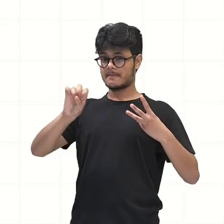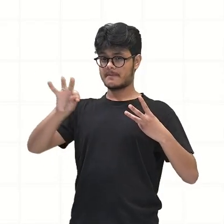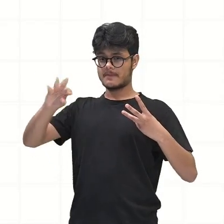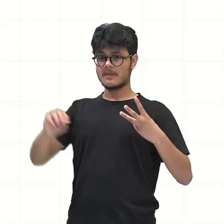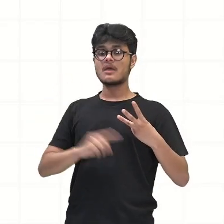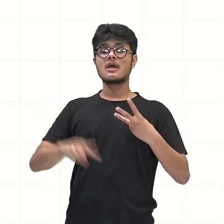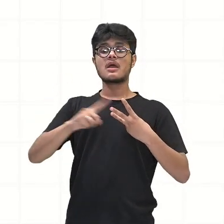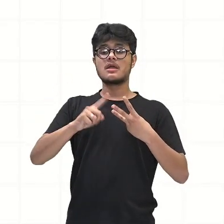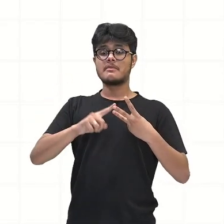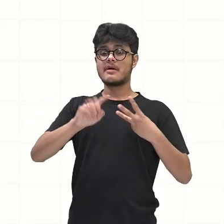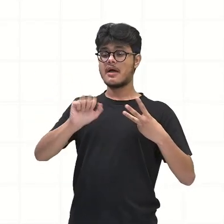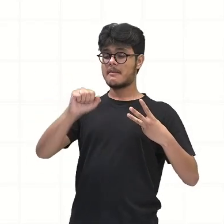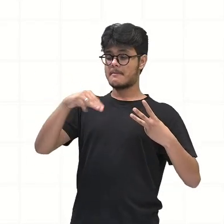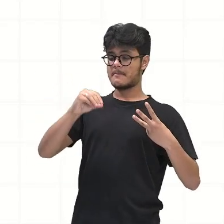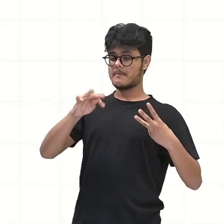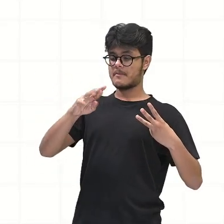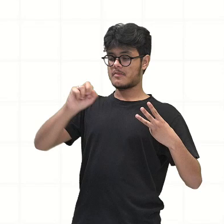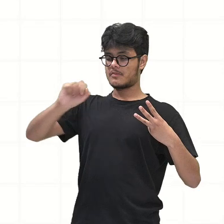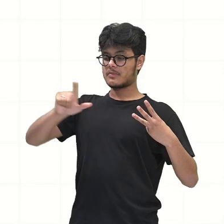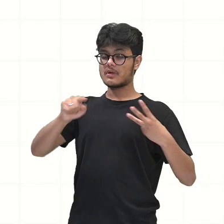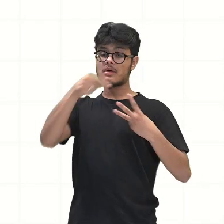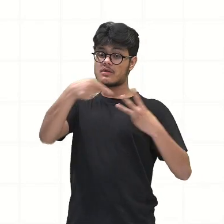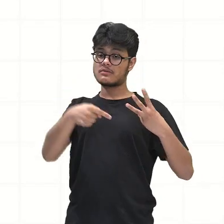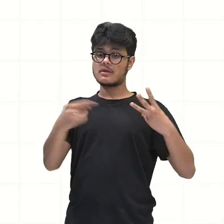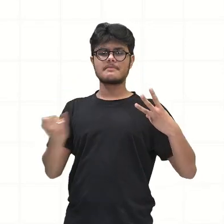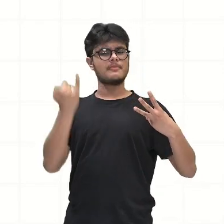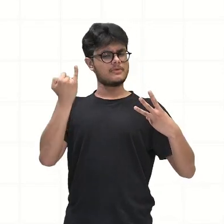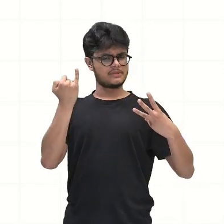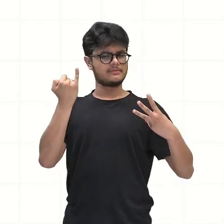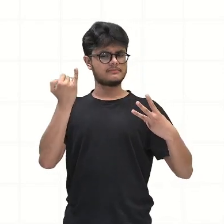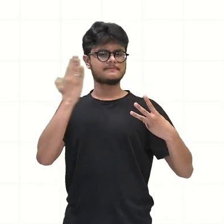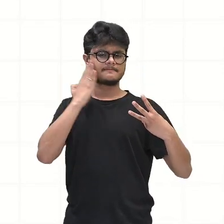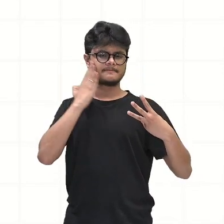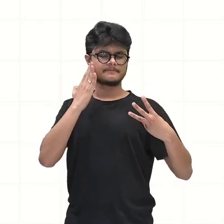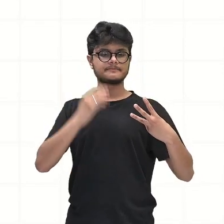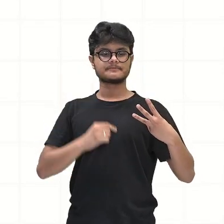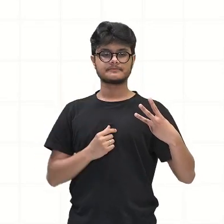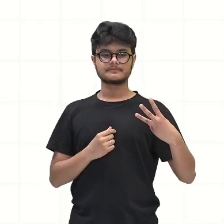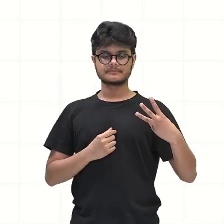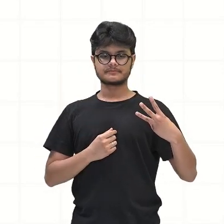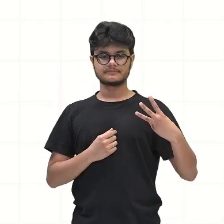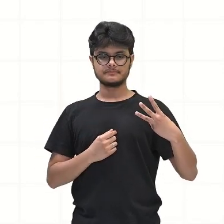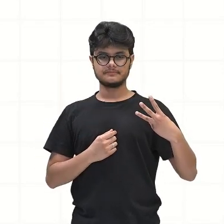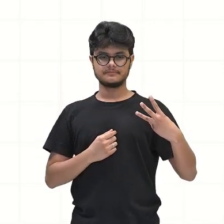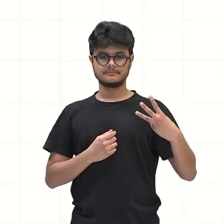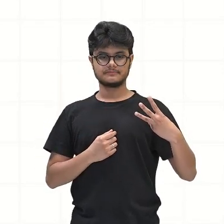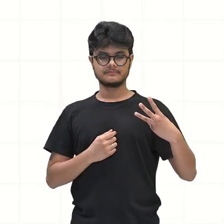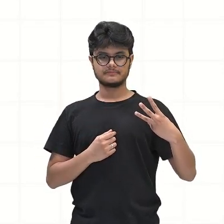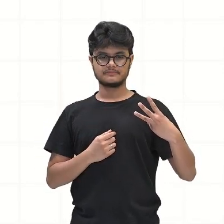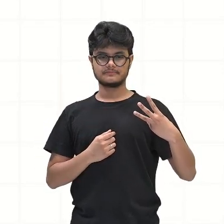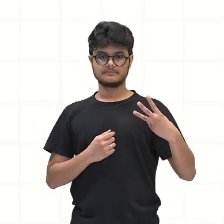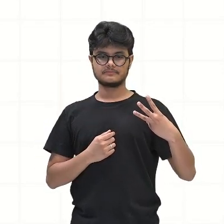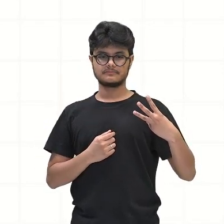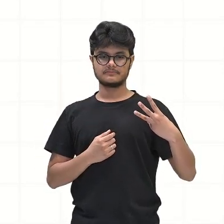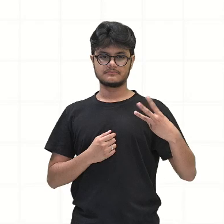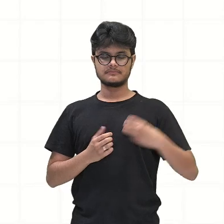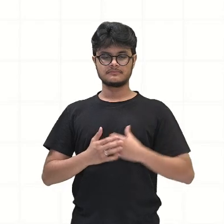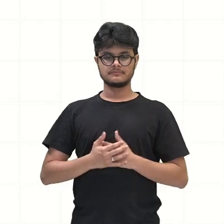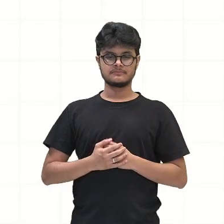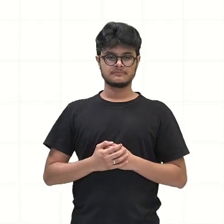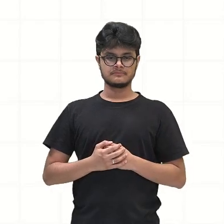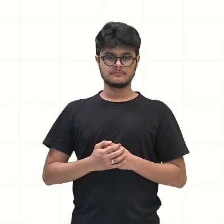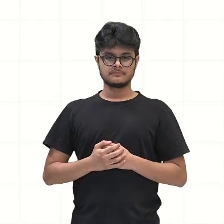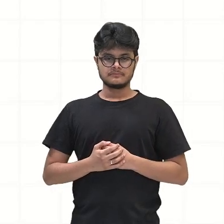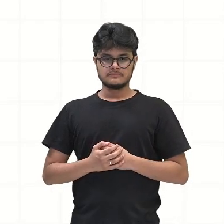espaço amostral? Olha só, 2 coisas importantes: evento e espaço amostral. A